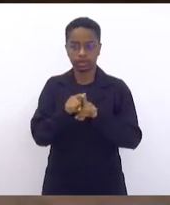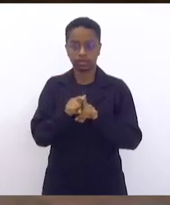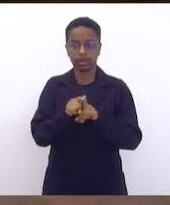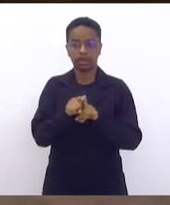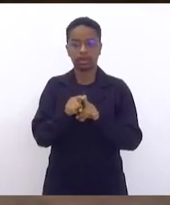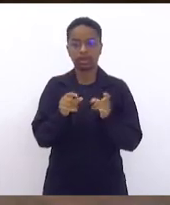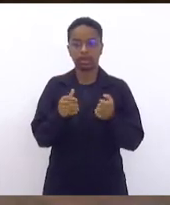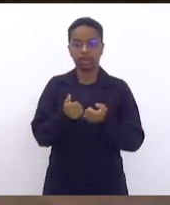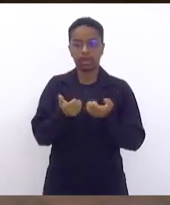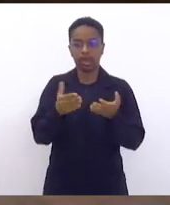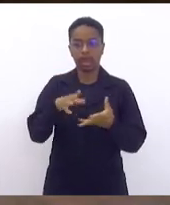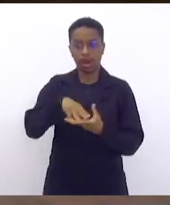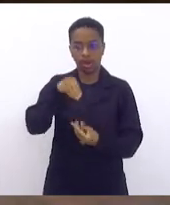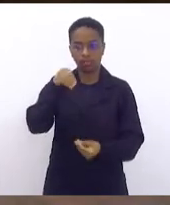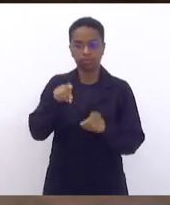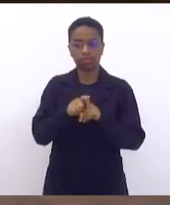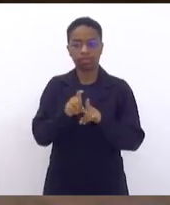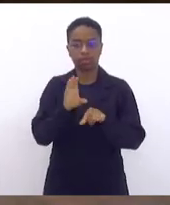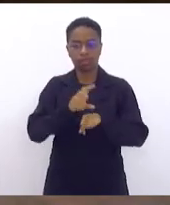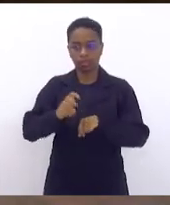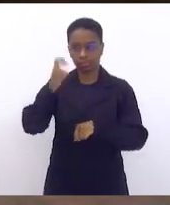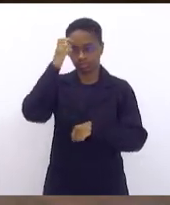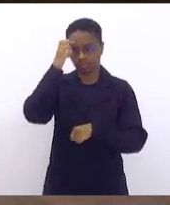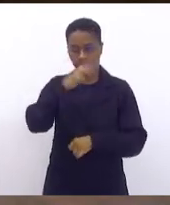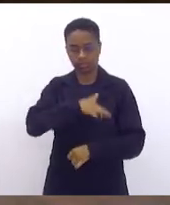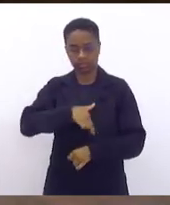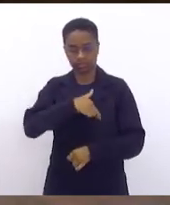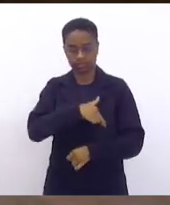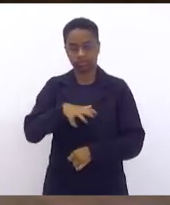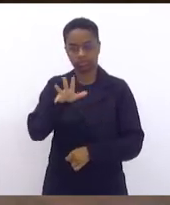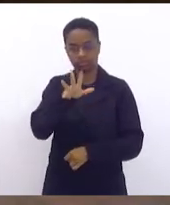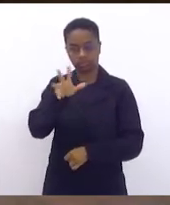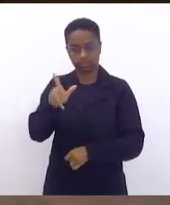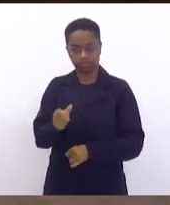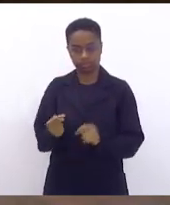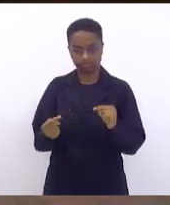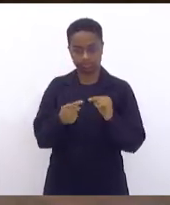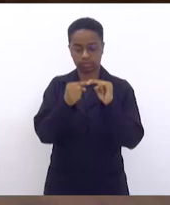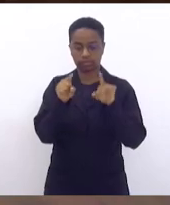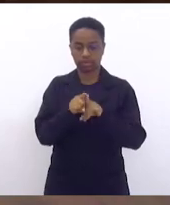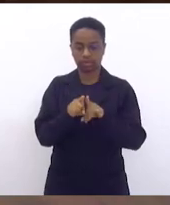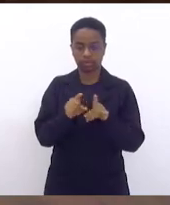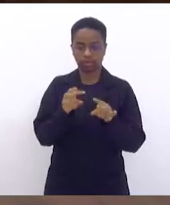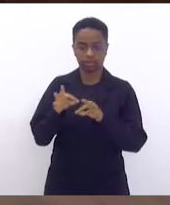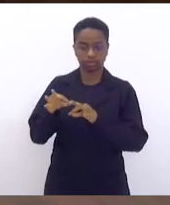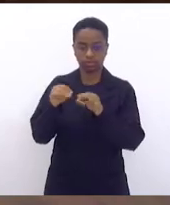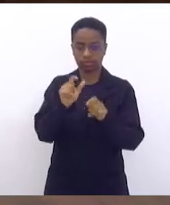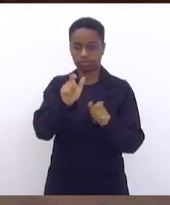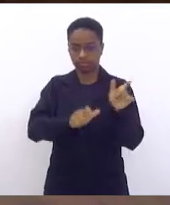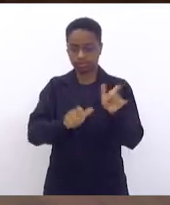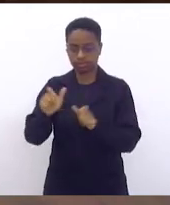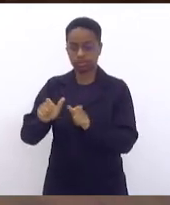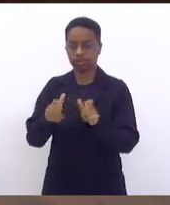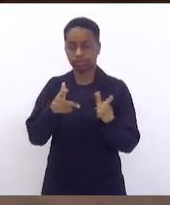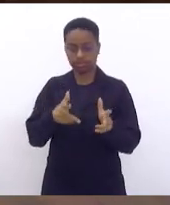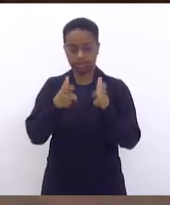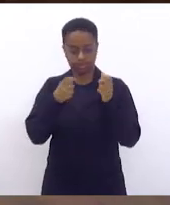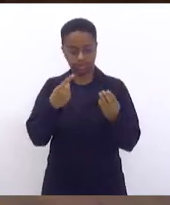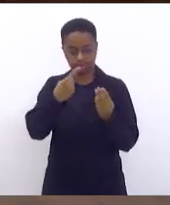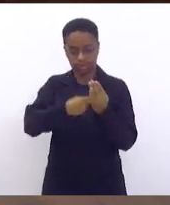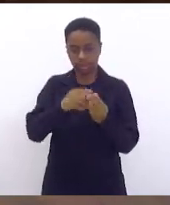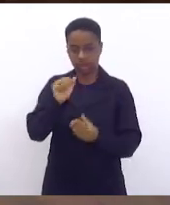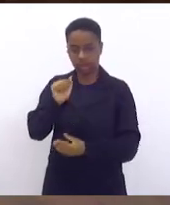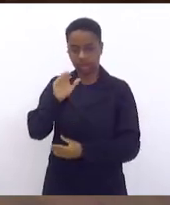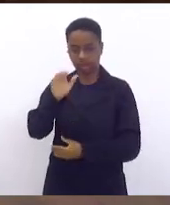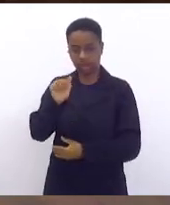alma, a cultura das religiões de matriz africana e de todos aqueles e aquelas que reconhecem no acarajé uma forma